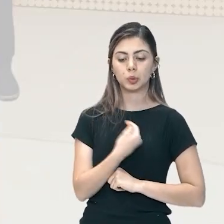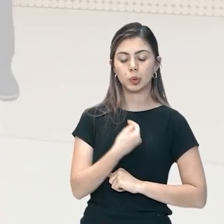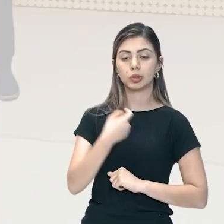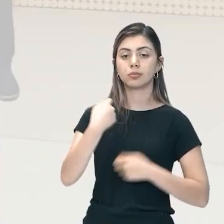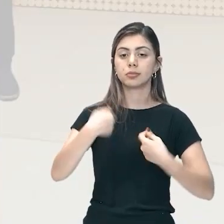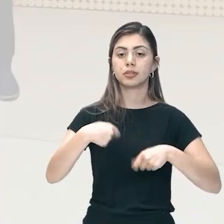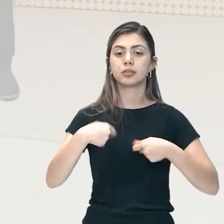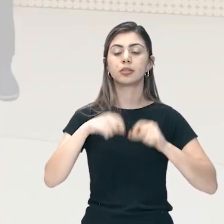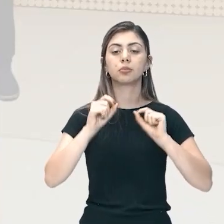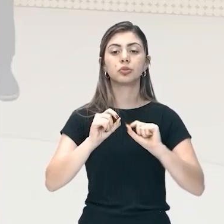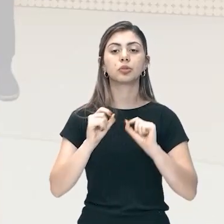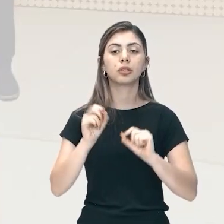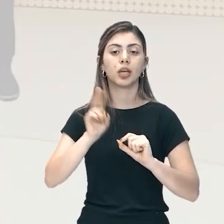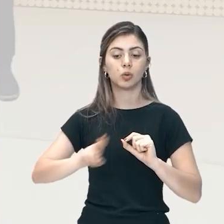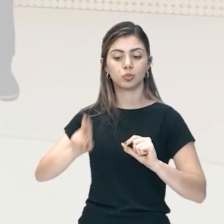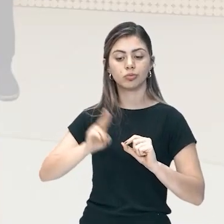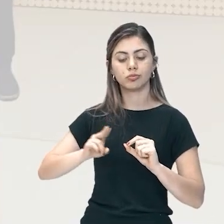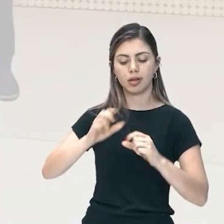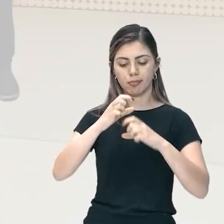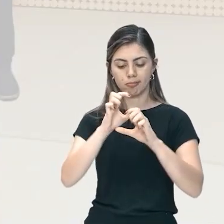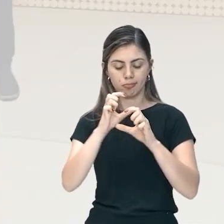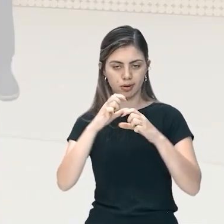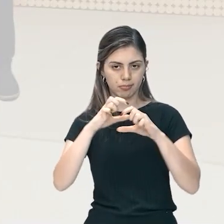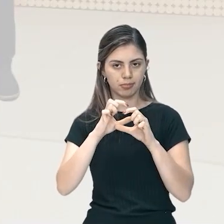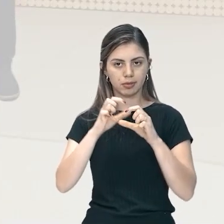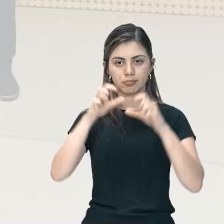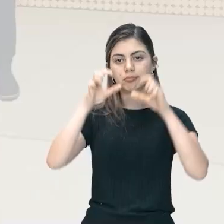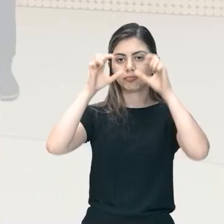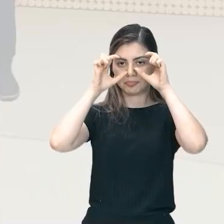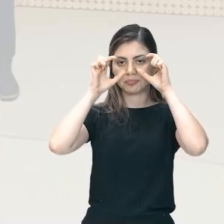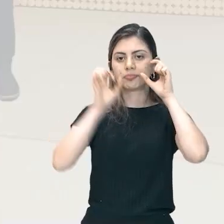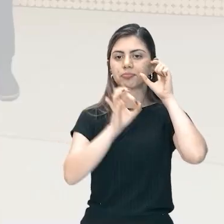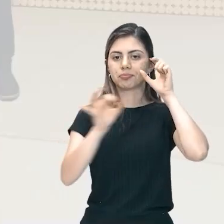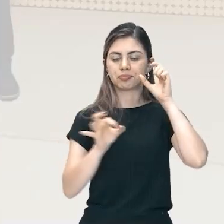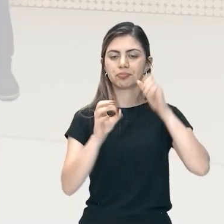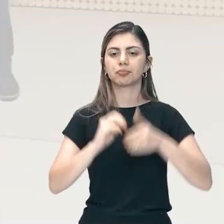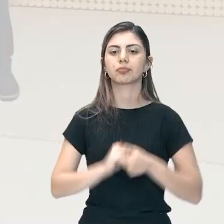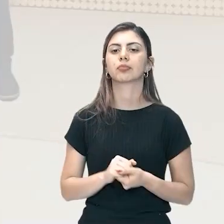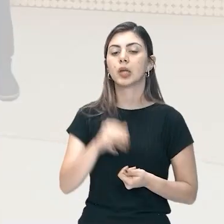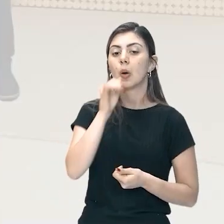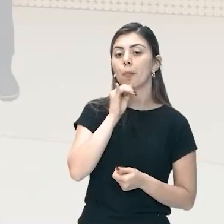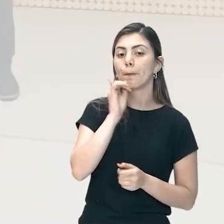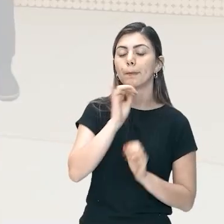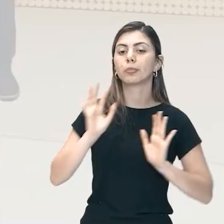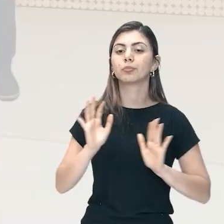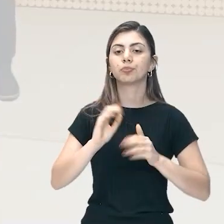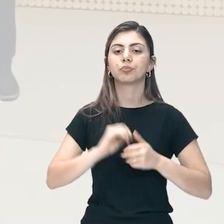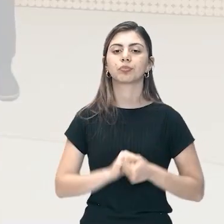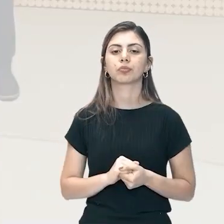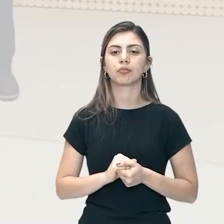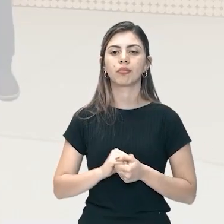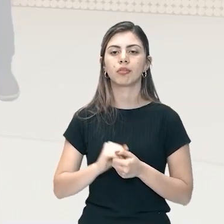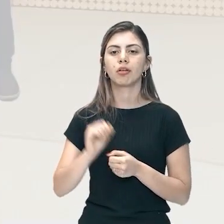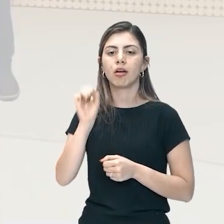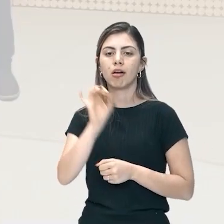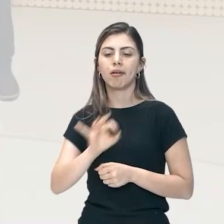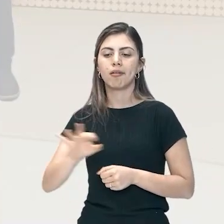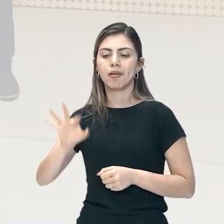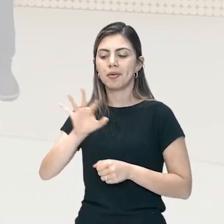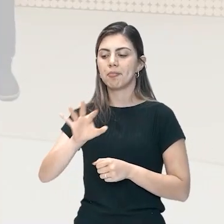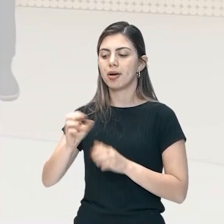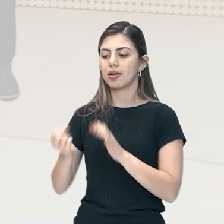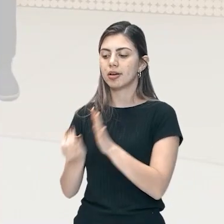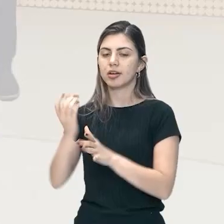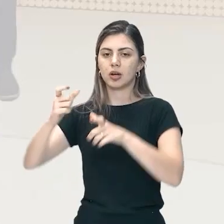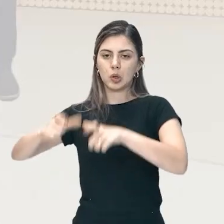então, utilizar lentes, tá, pessoal? Então, tu vai perceber aí, por exemplo, que a imagem não está se formando onde ela deveria